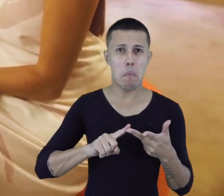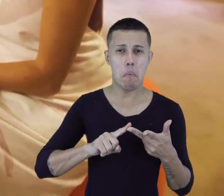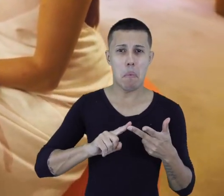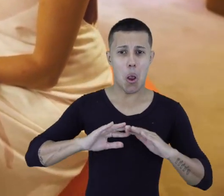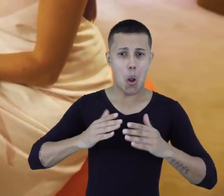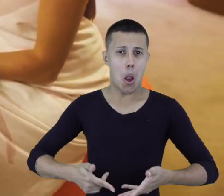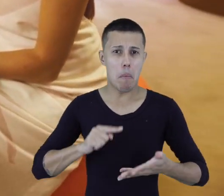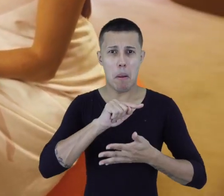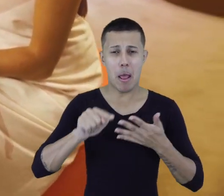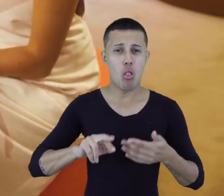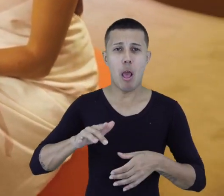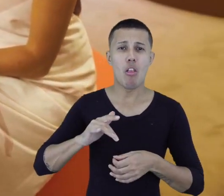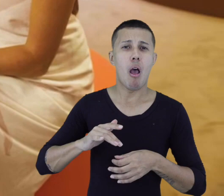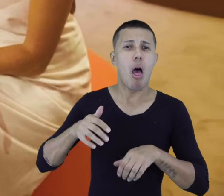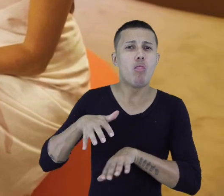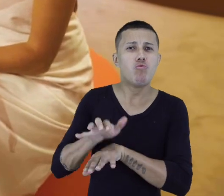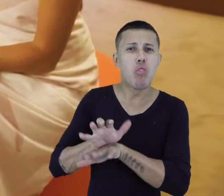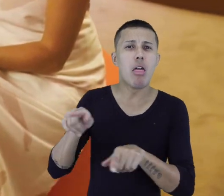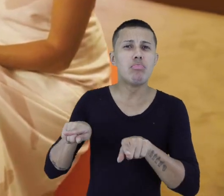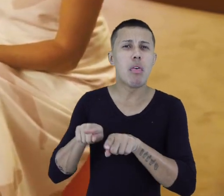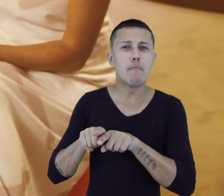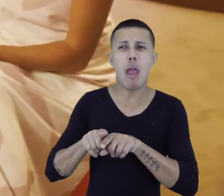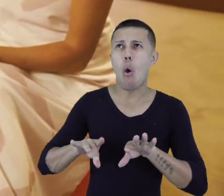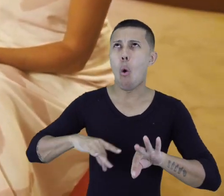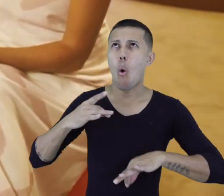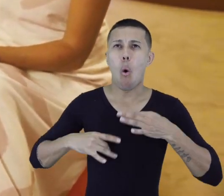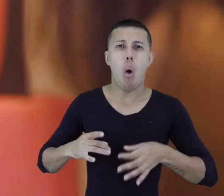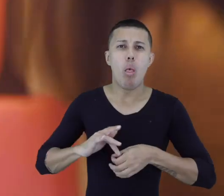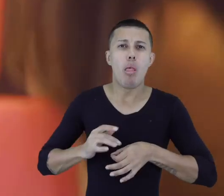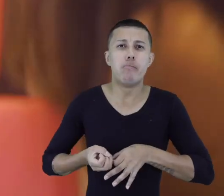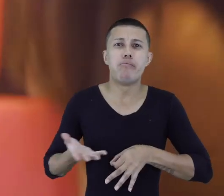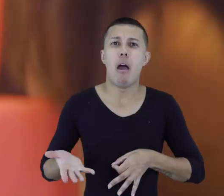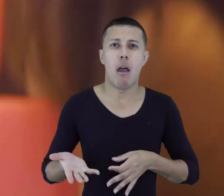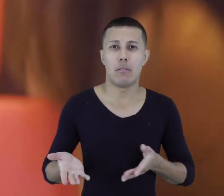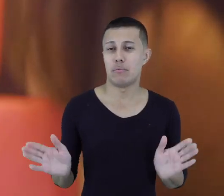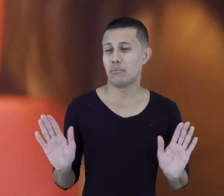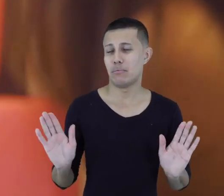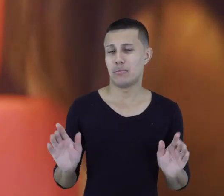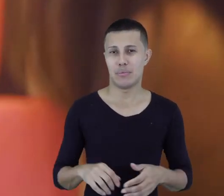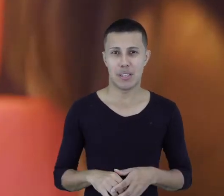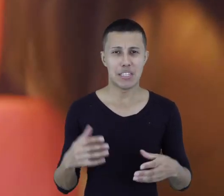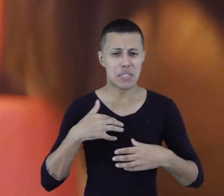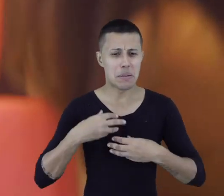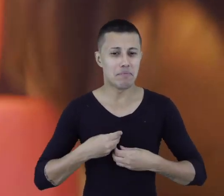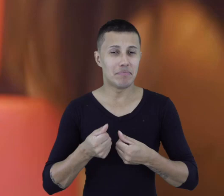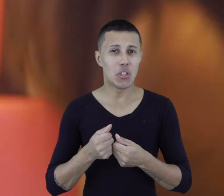só sobre o sexo, sobre o orgasmo no final do dia. Isso sempre me sensibilizou muito. Além disso, nós